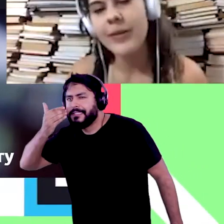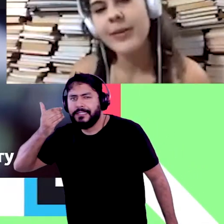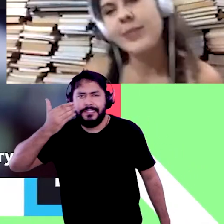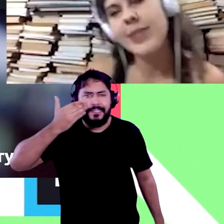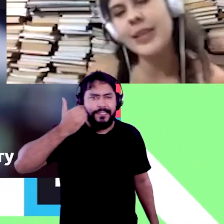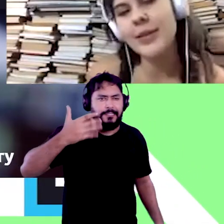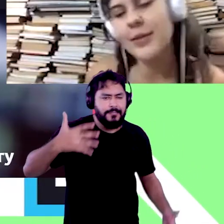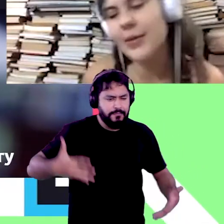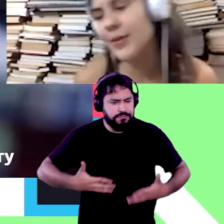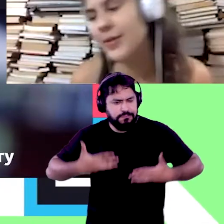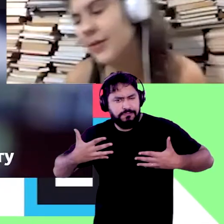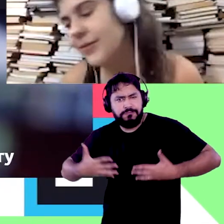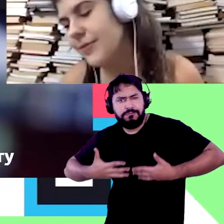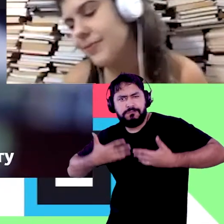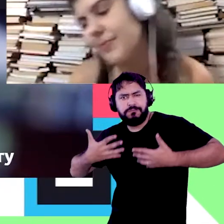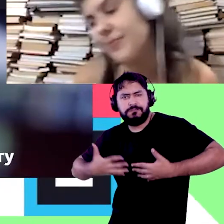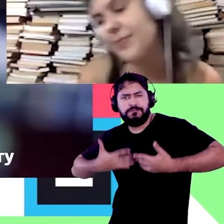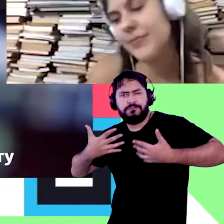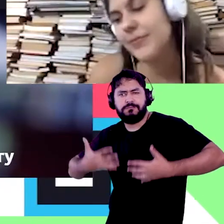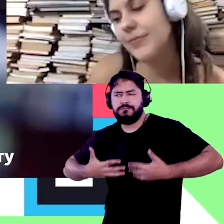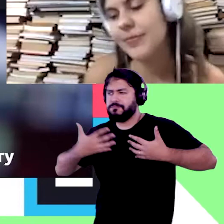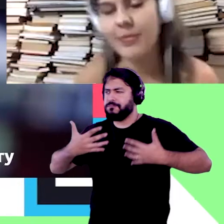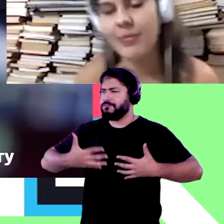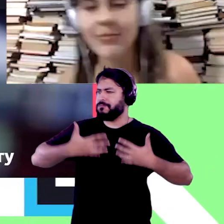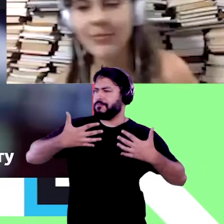funcione pra